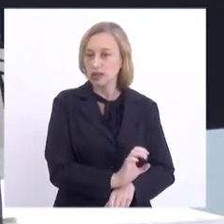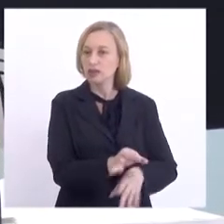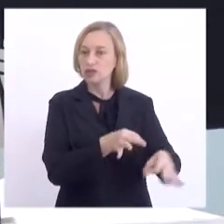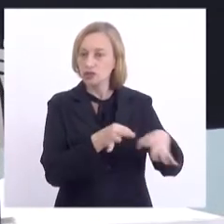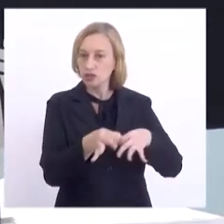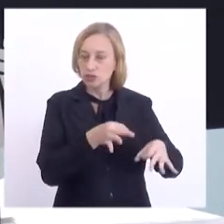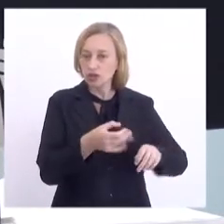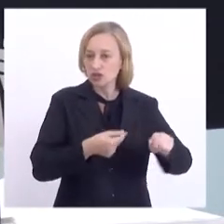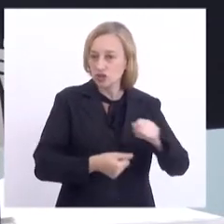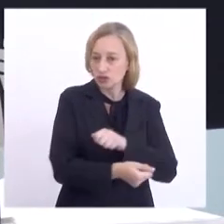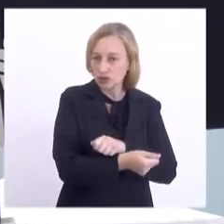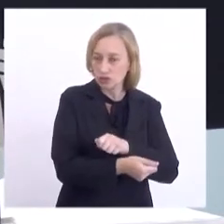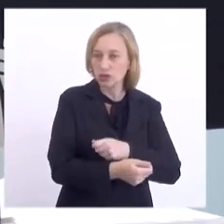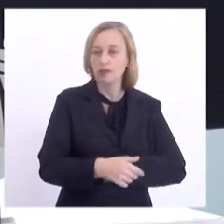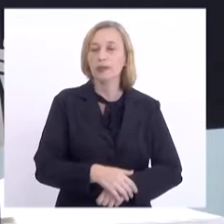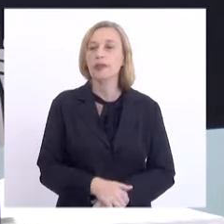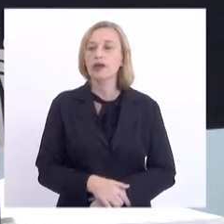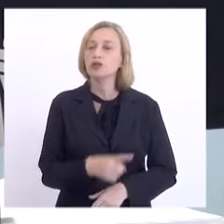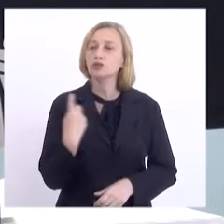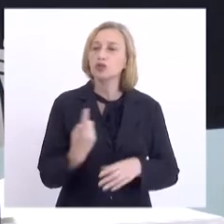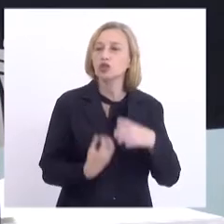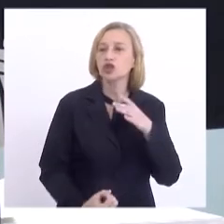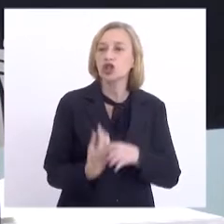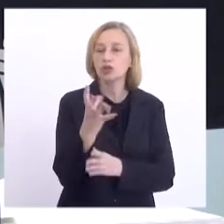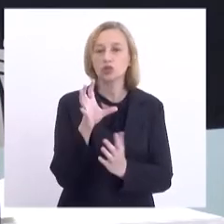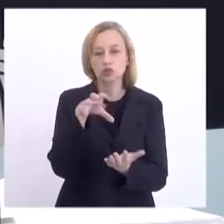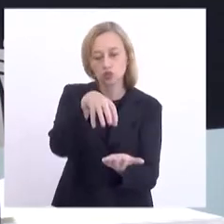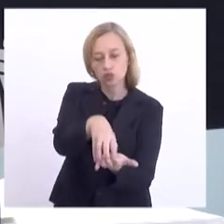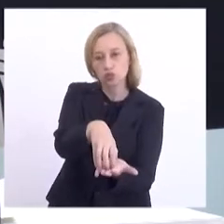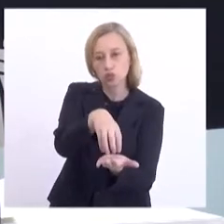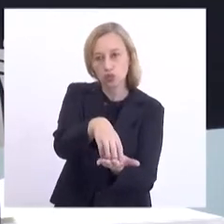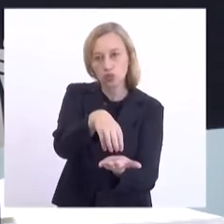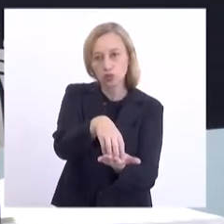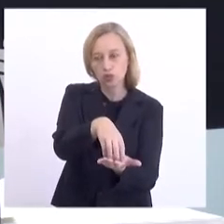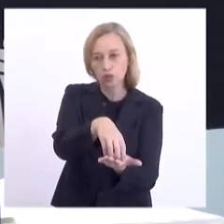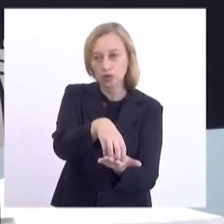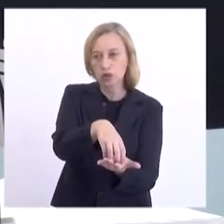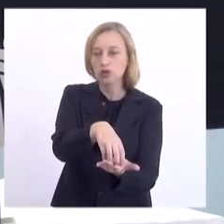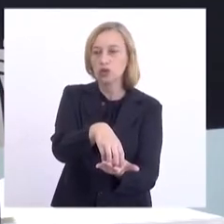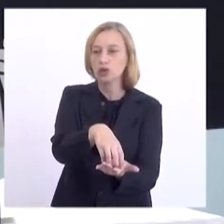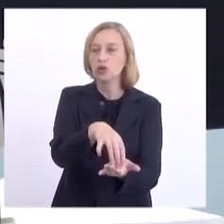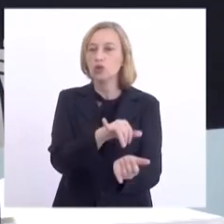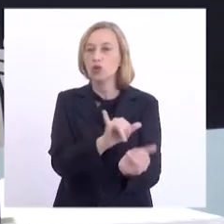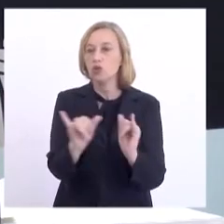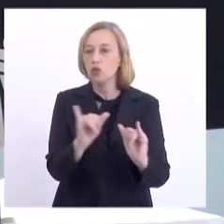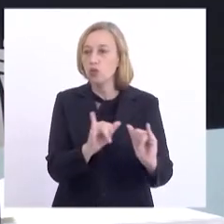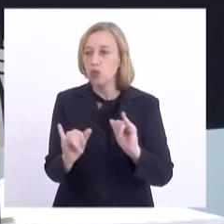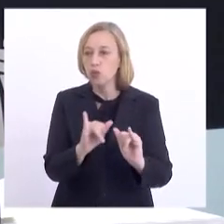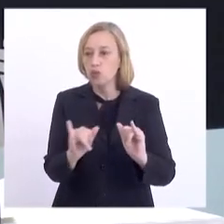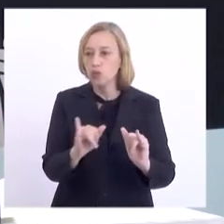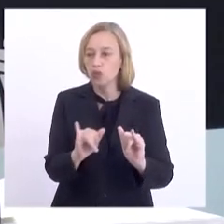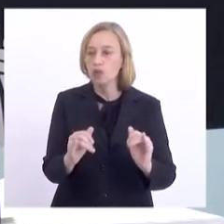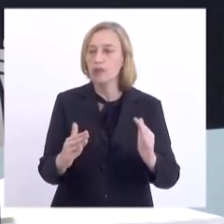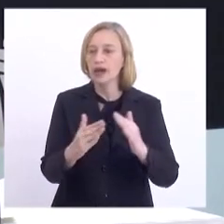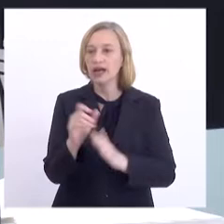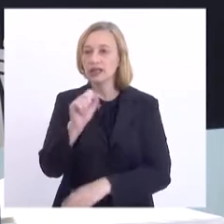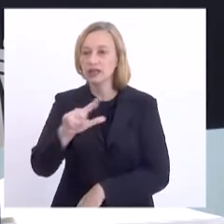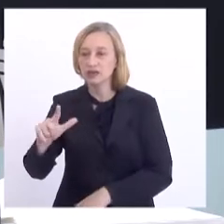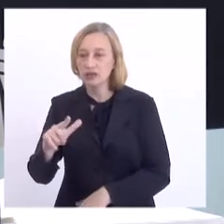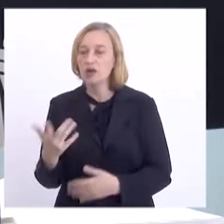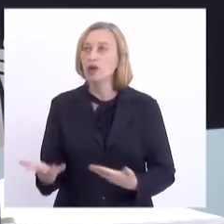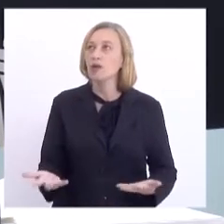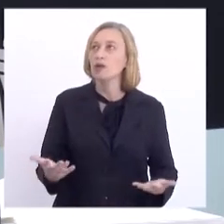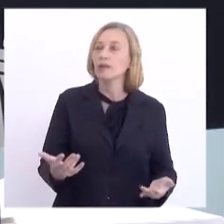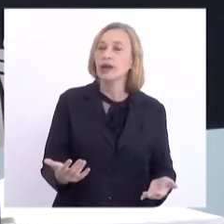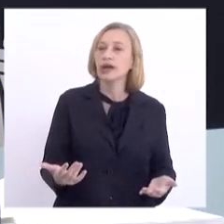os seus planos de investimento a gente criou essa rede e Eles prestam a informação para a Casa Civil para